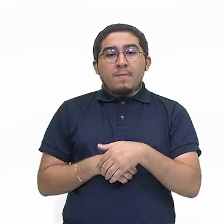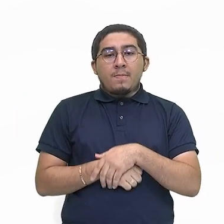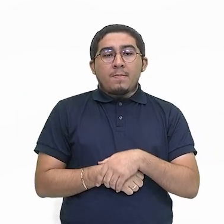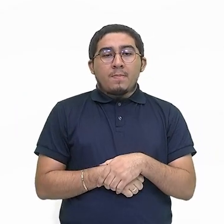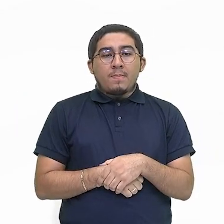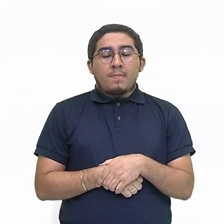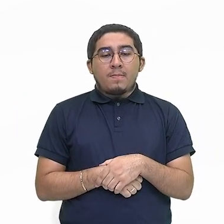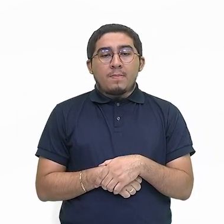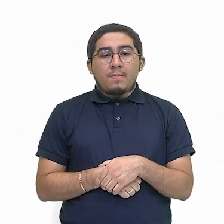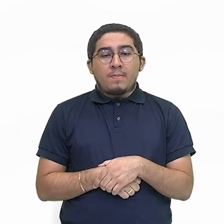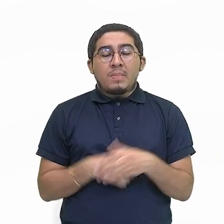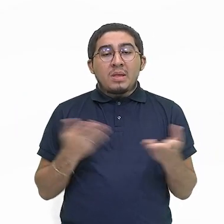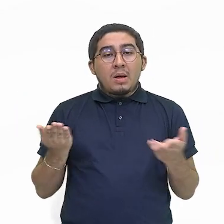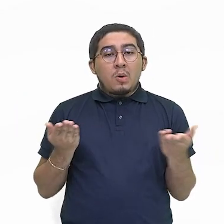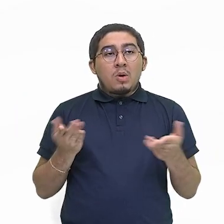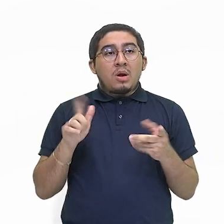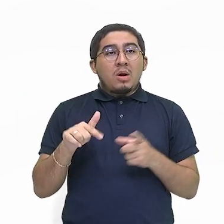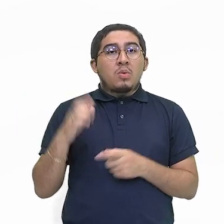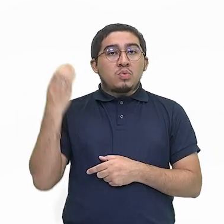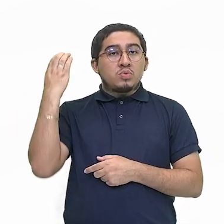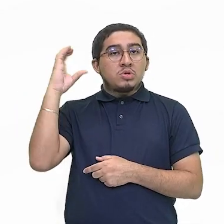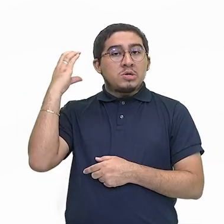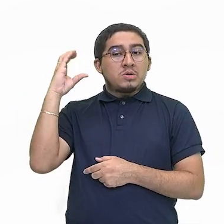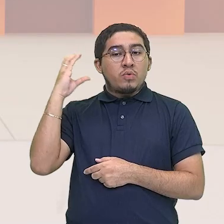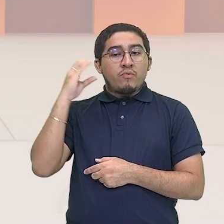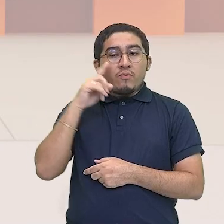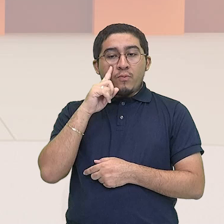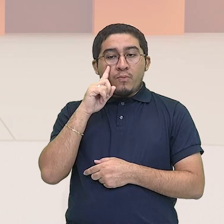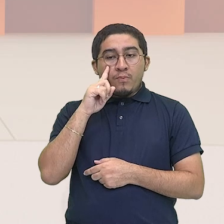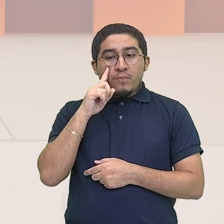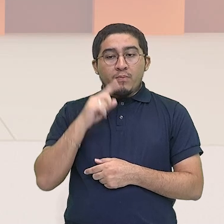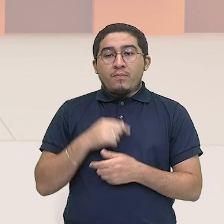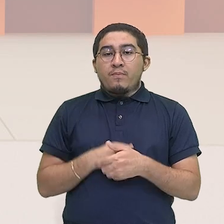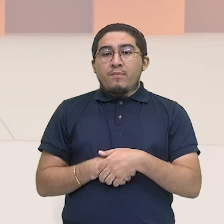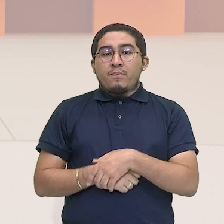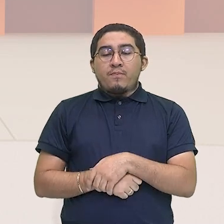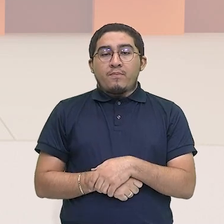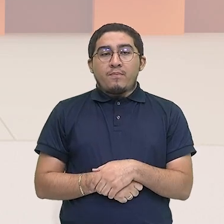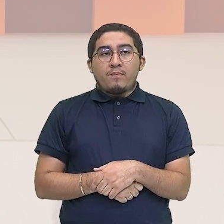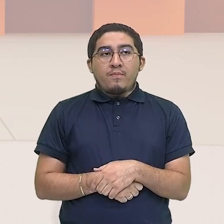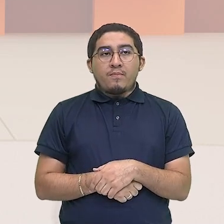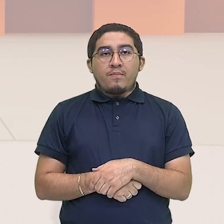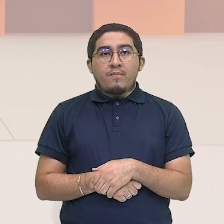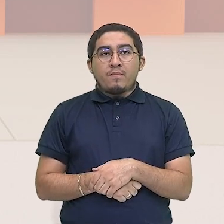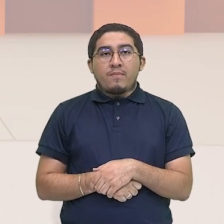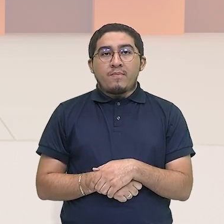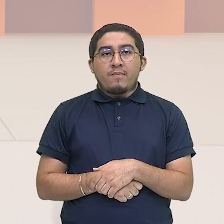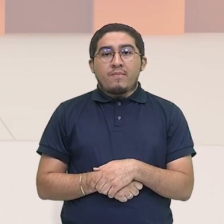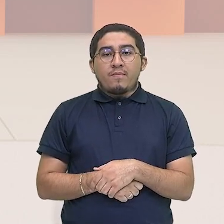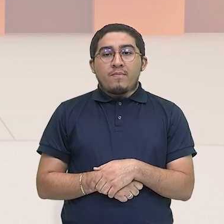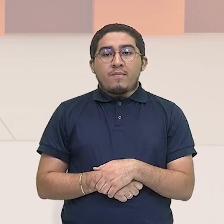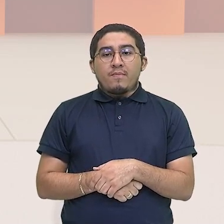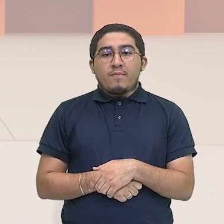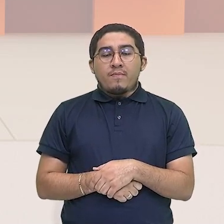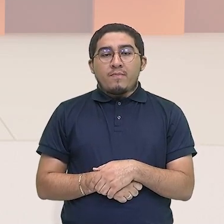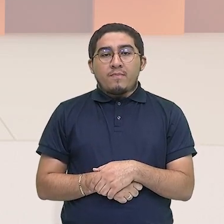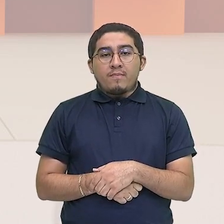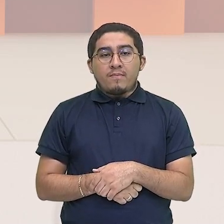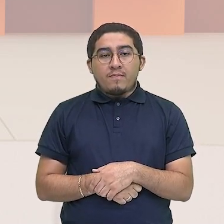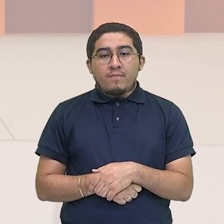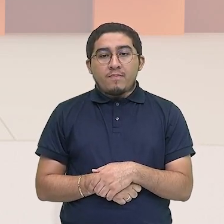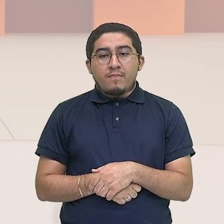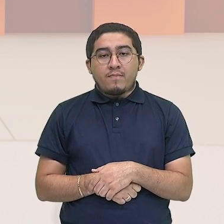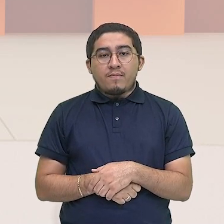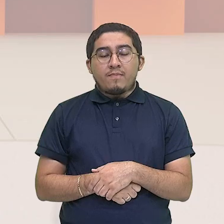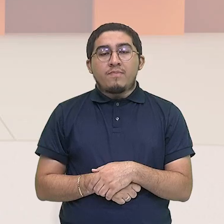conhecimento científico. Né? O que é o conhecimento científico? Tá bom? Vejam lá. O conhecimento científico, ele é